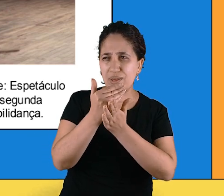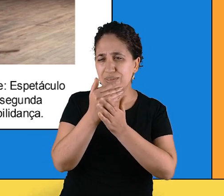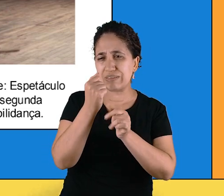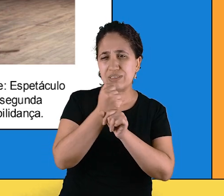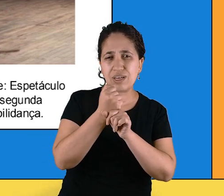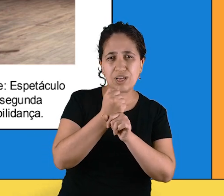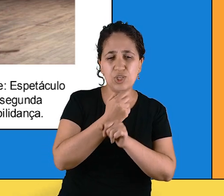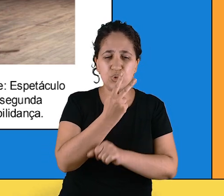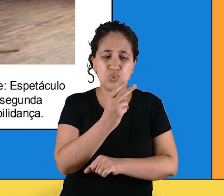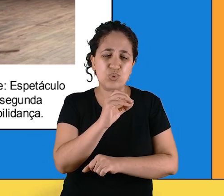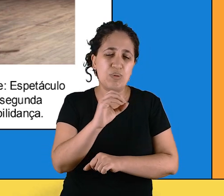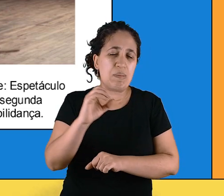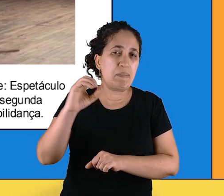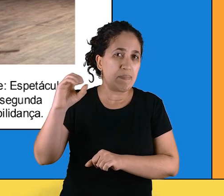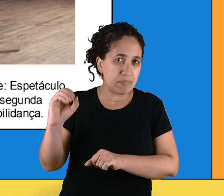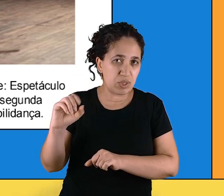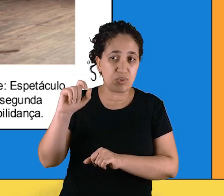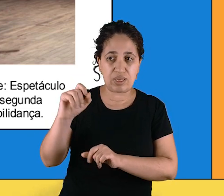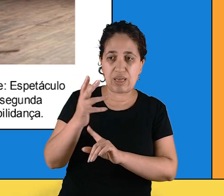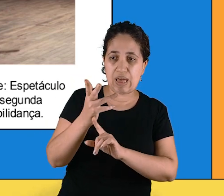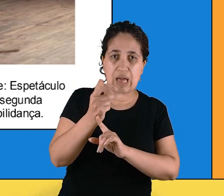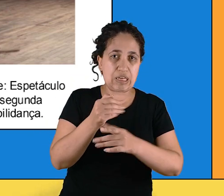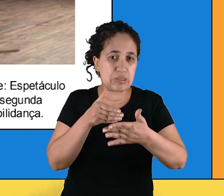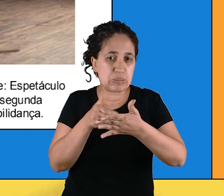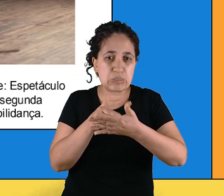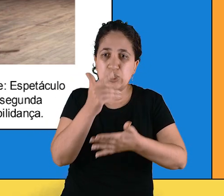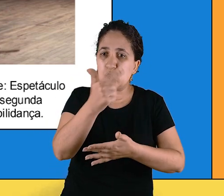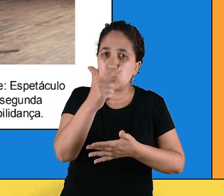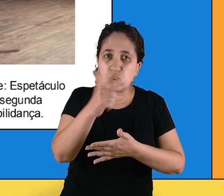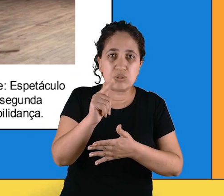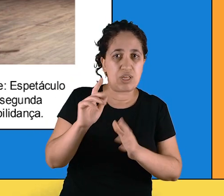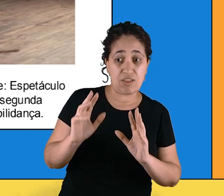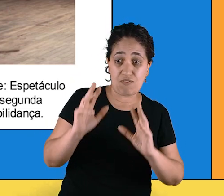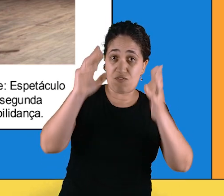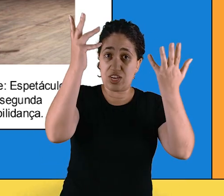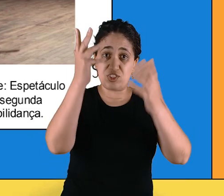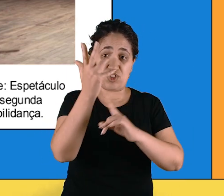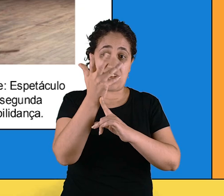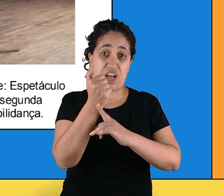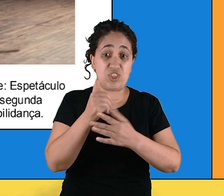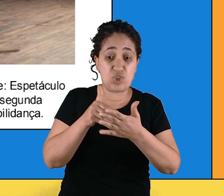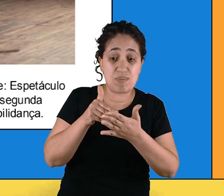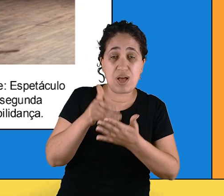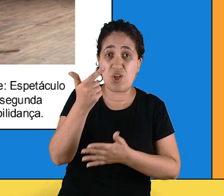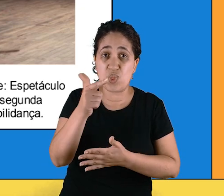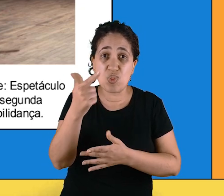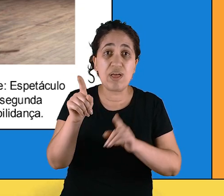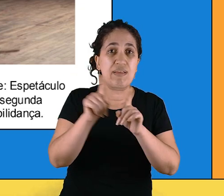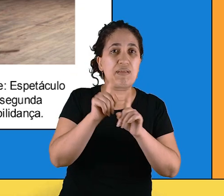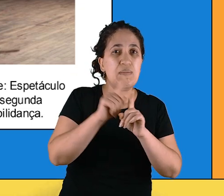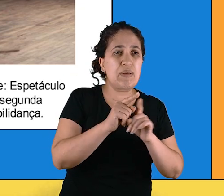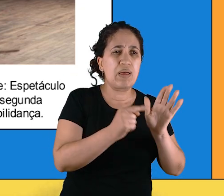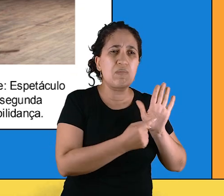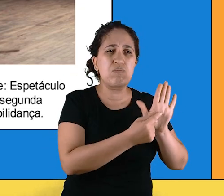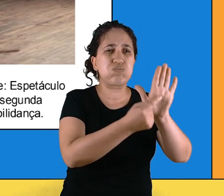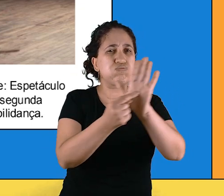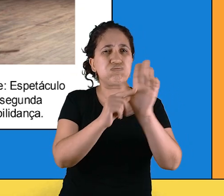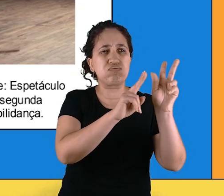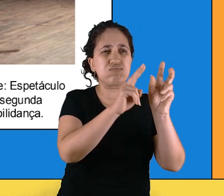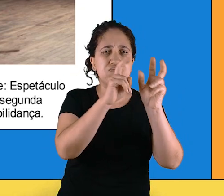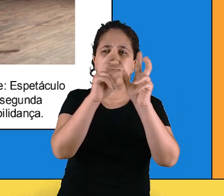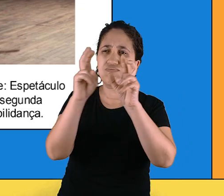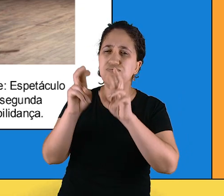anos 2000, né, com o Arte Sem Barreiras, com o Festival Arte Sem Barreiras, também com exposições, com